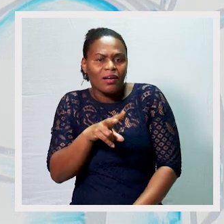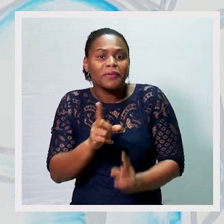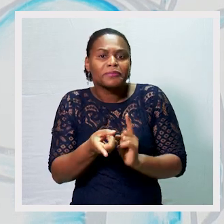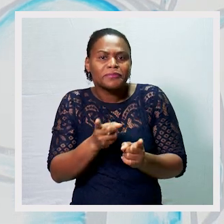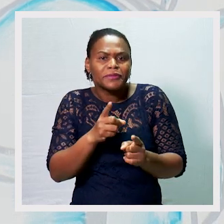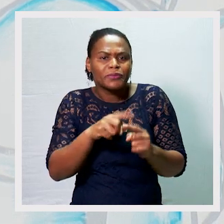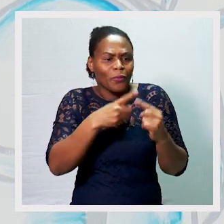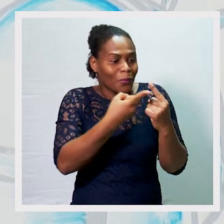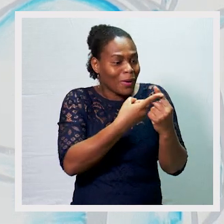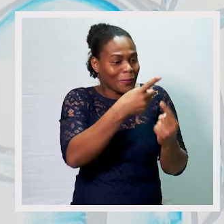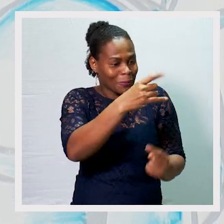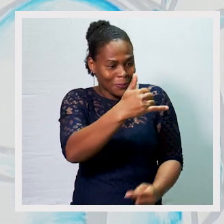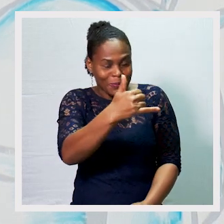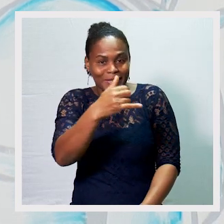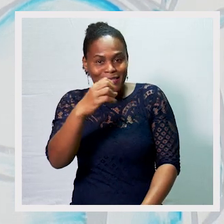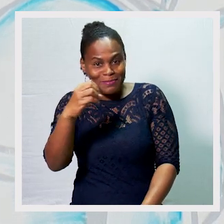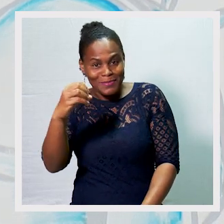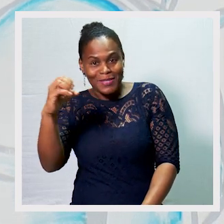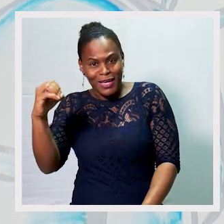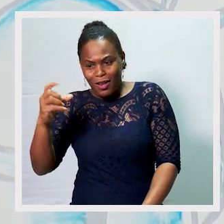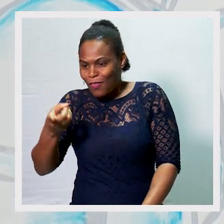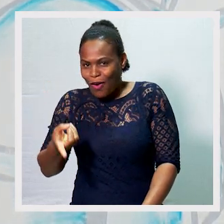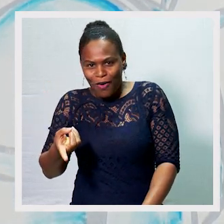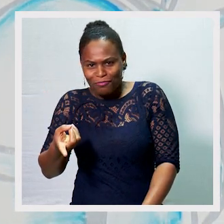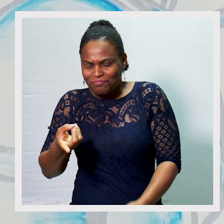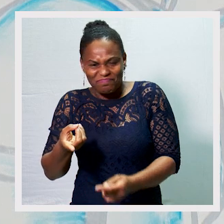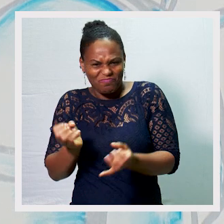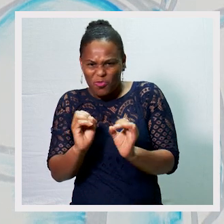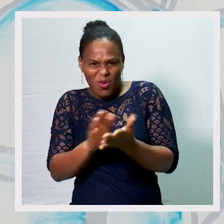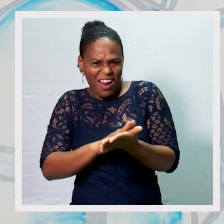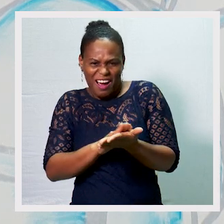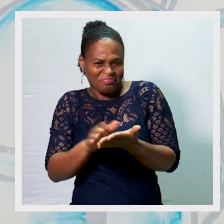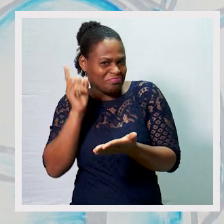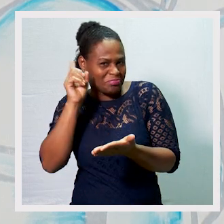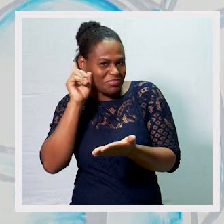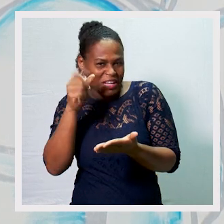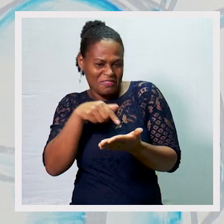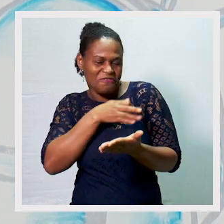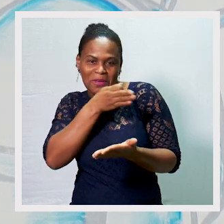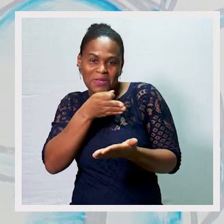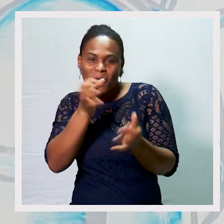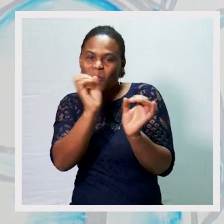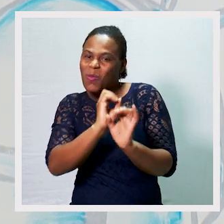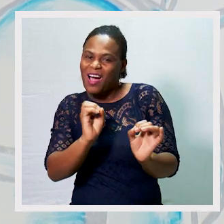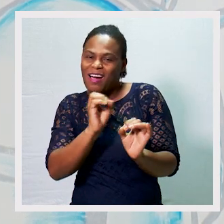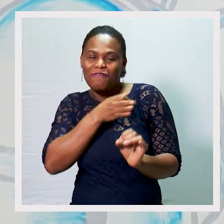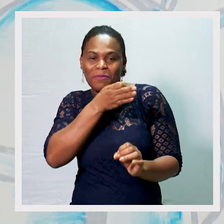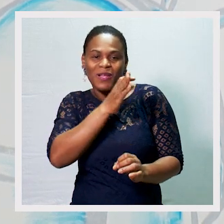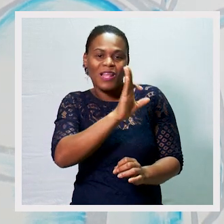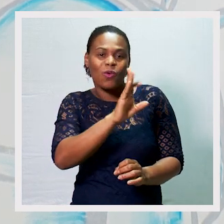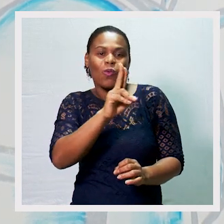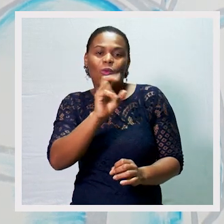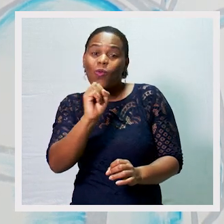que, em 2009, não houve nada assim de grande importância para a família